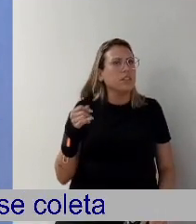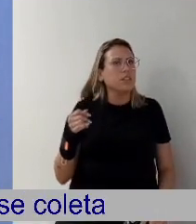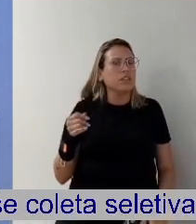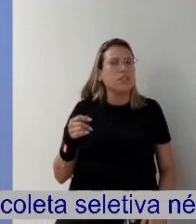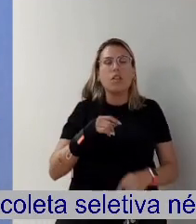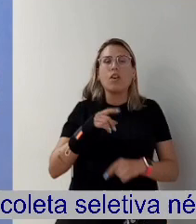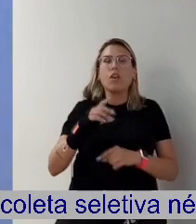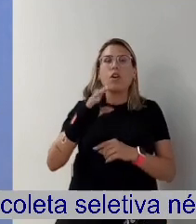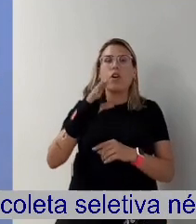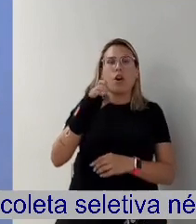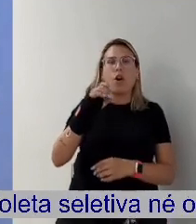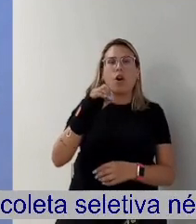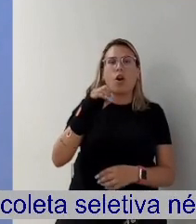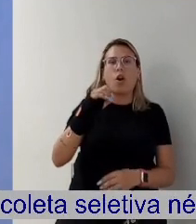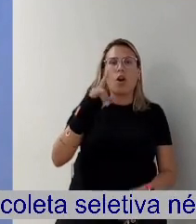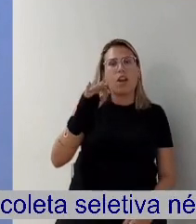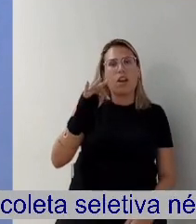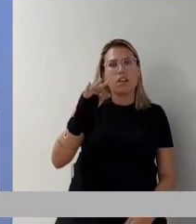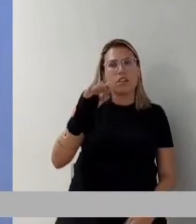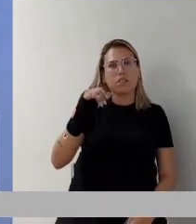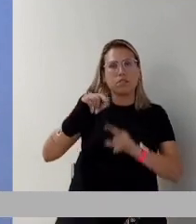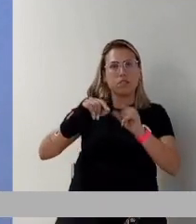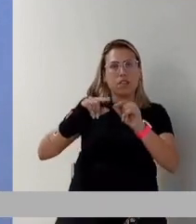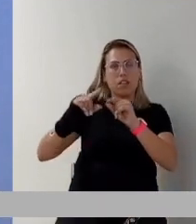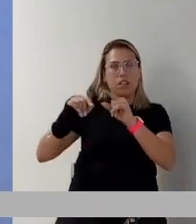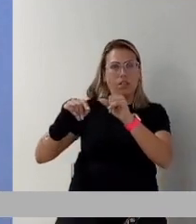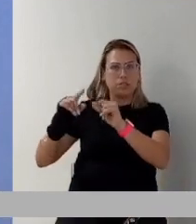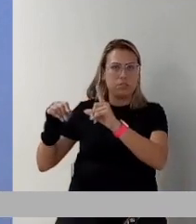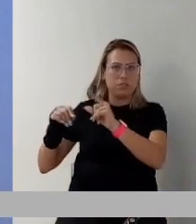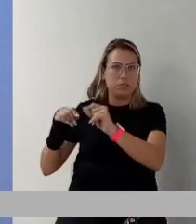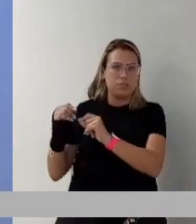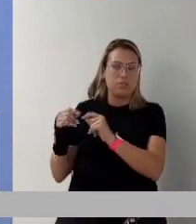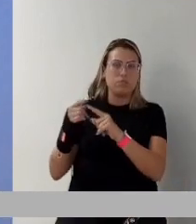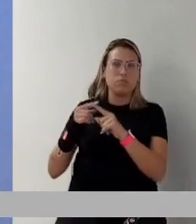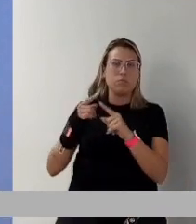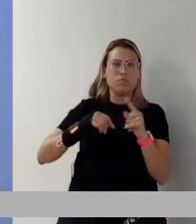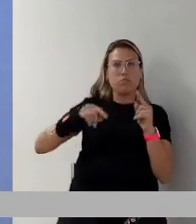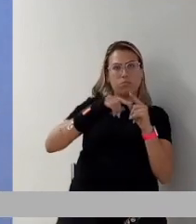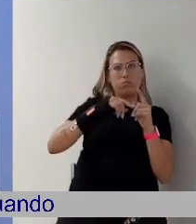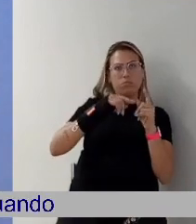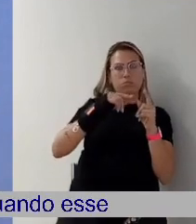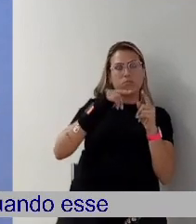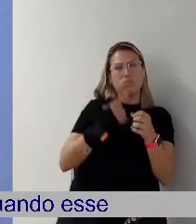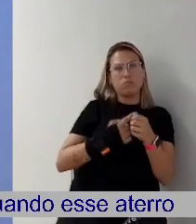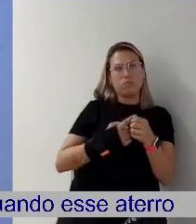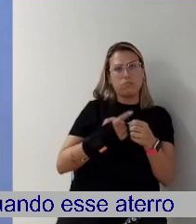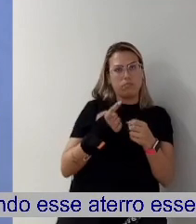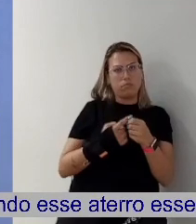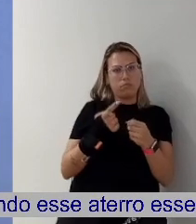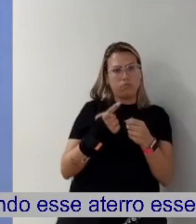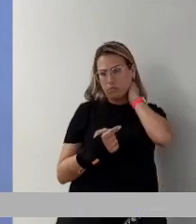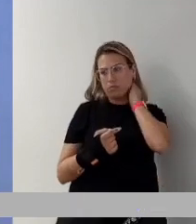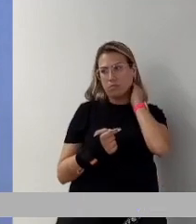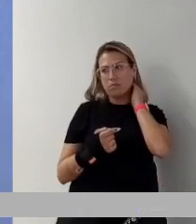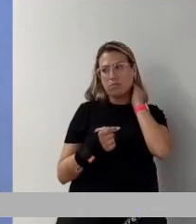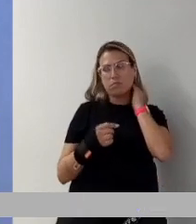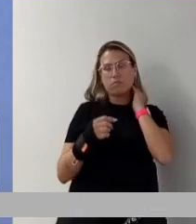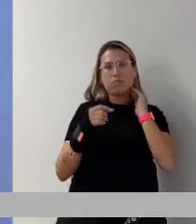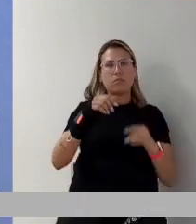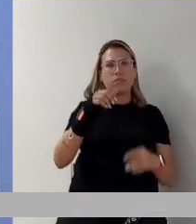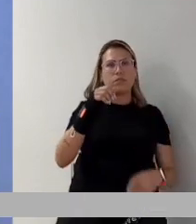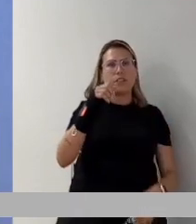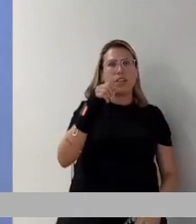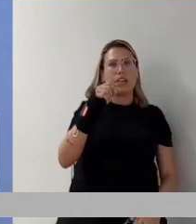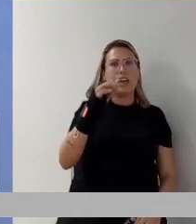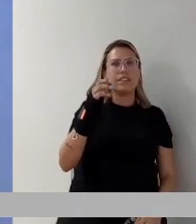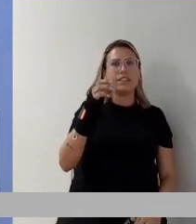né o quê para que preparando os municípios para quando esse aterro Esse bendito aterro tiver concluído